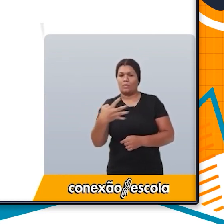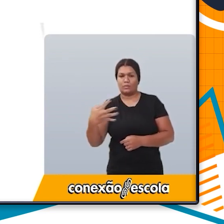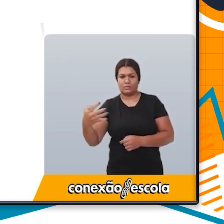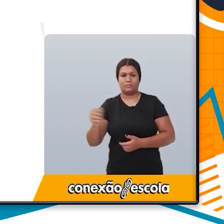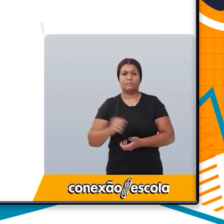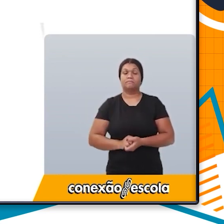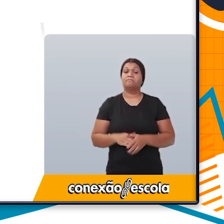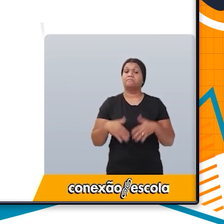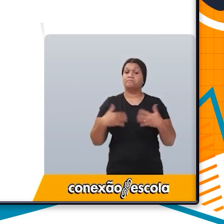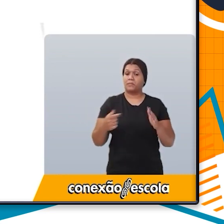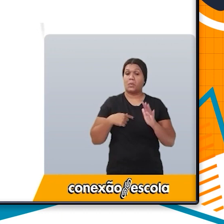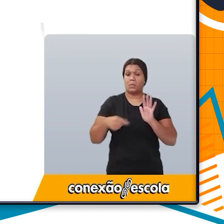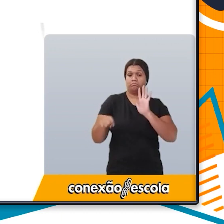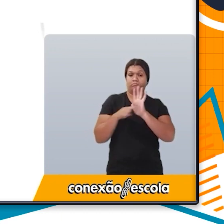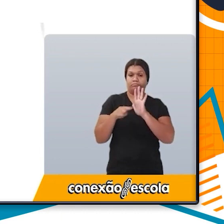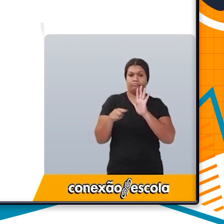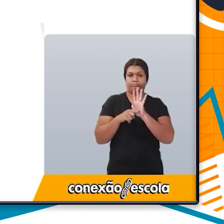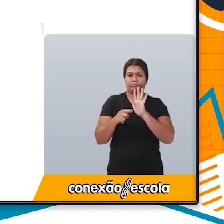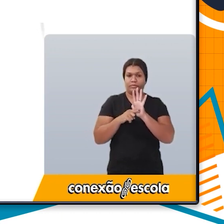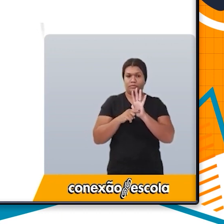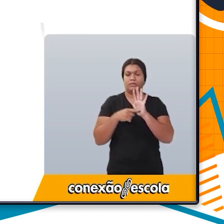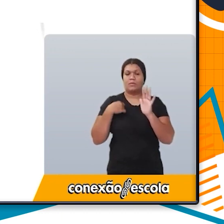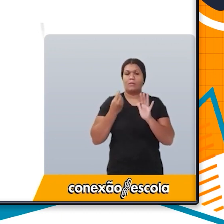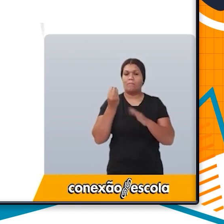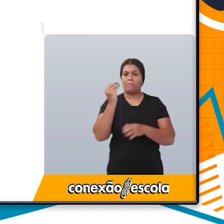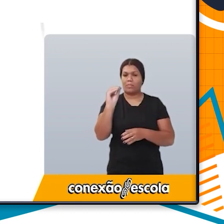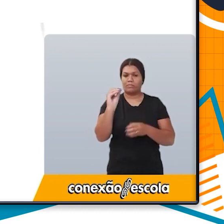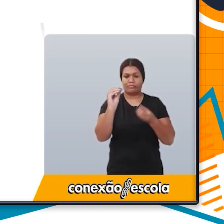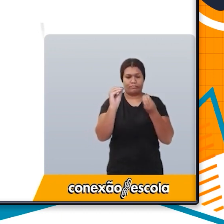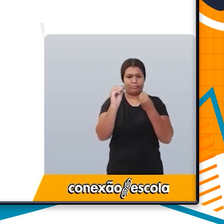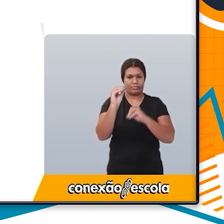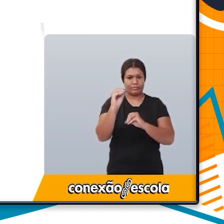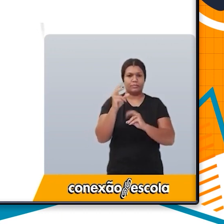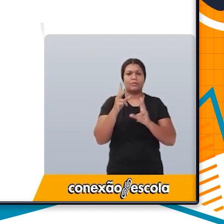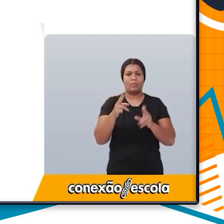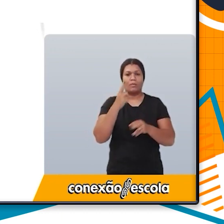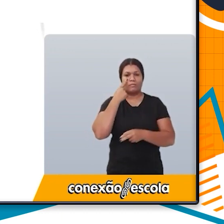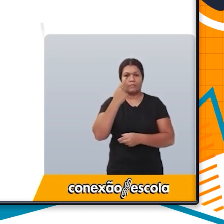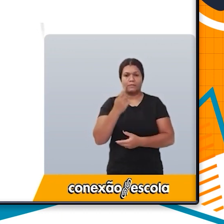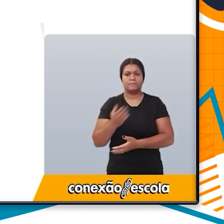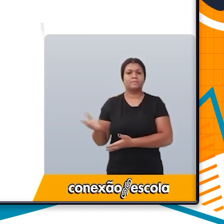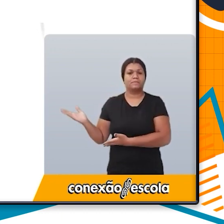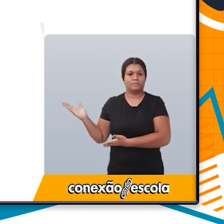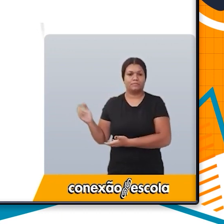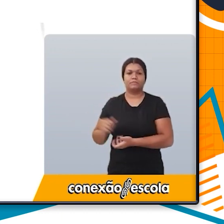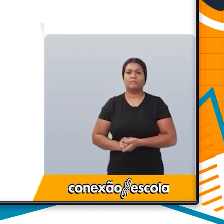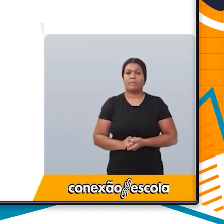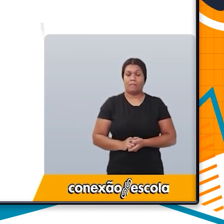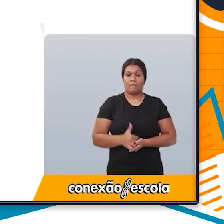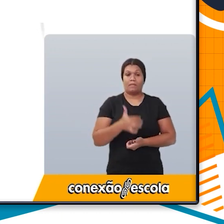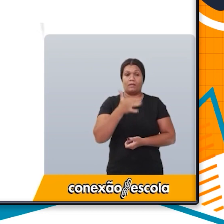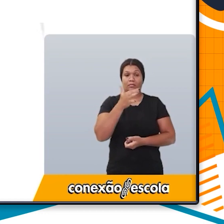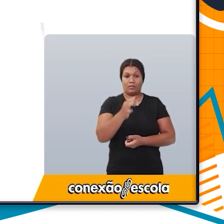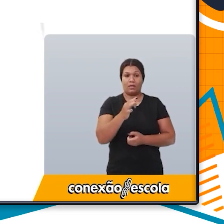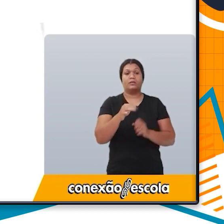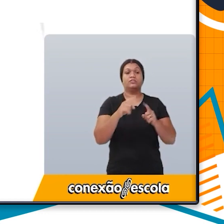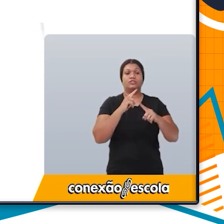Então, diminuindo as duas partes que eu tive, 10x menos x e